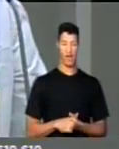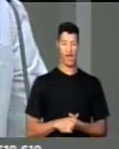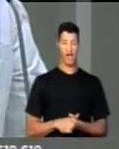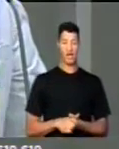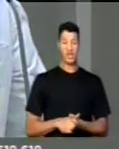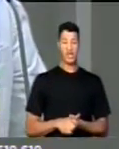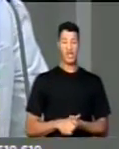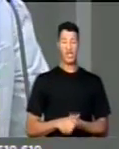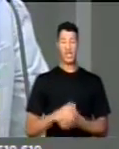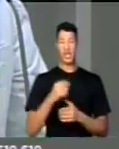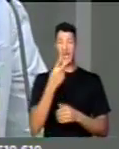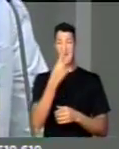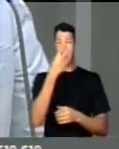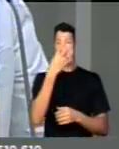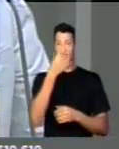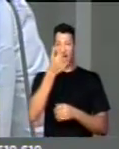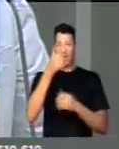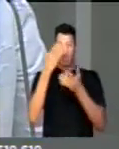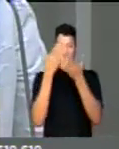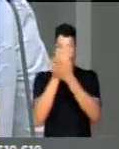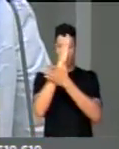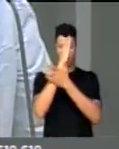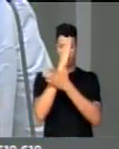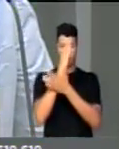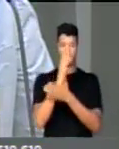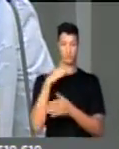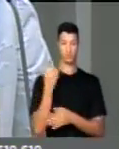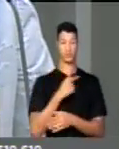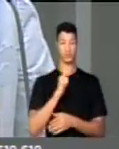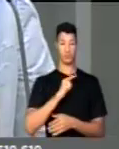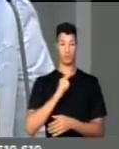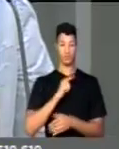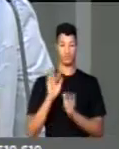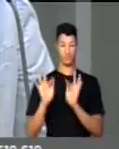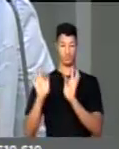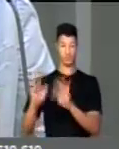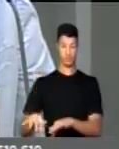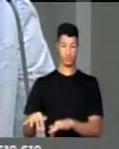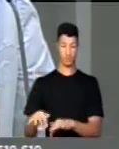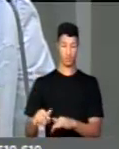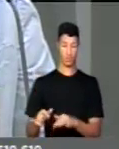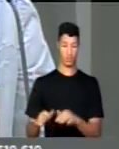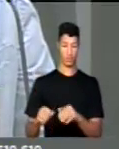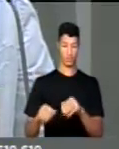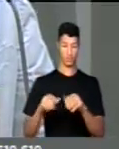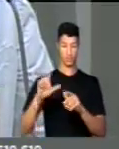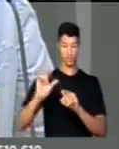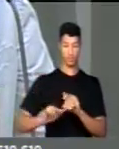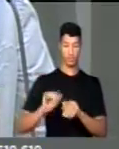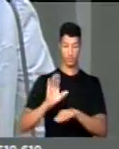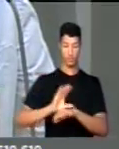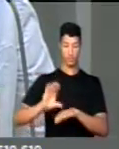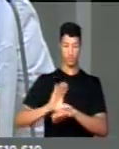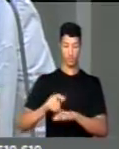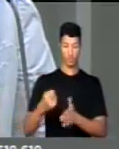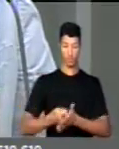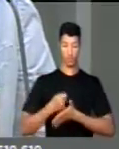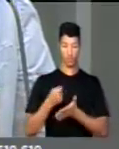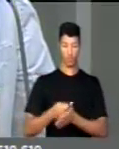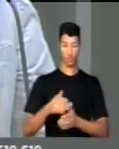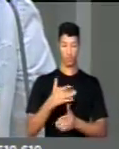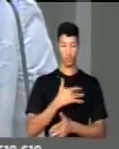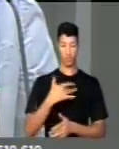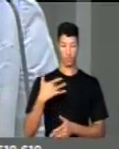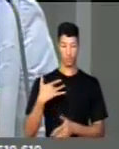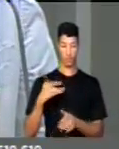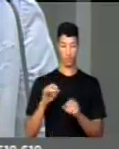Só concluindo, o 241 sendo aprovado, nós tenhamos o fim do mínimo constitucional exigido para aplicar em